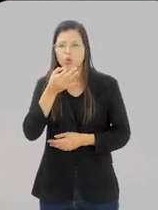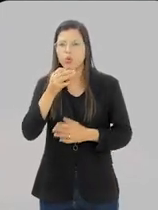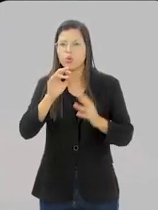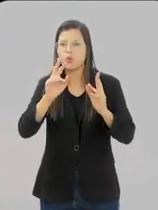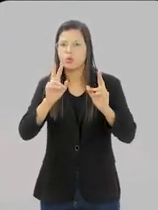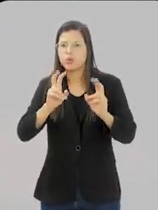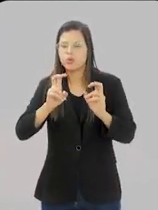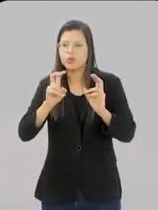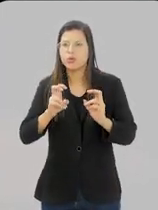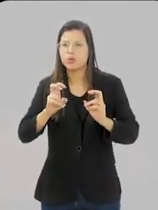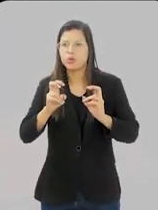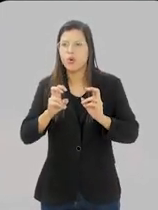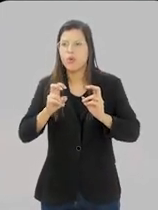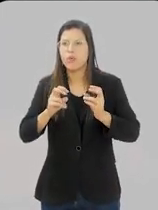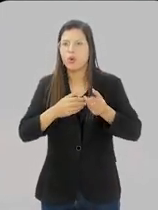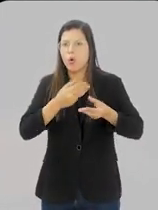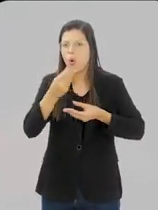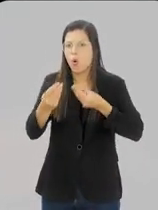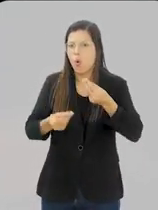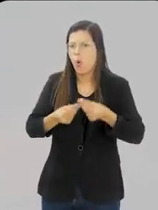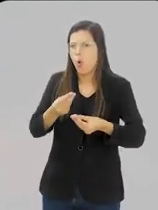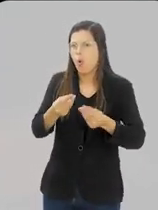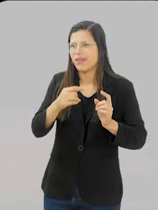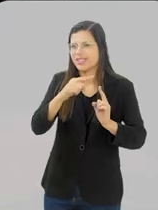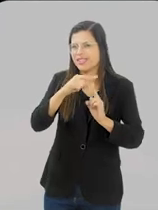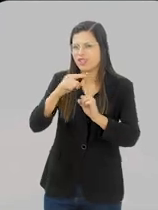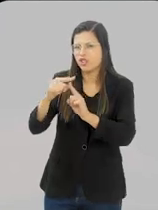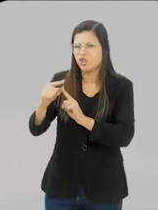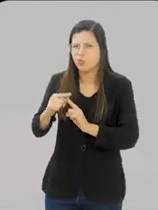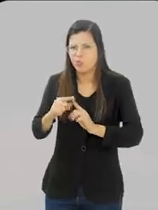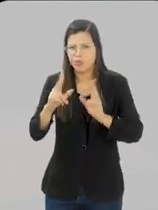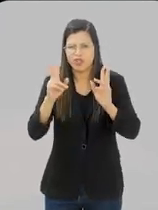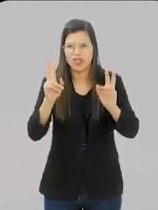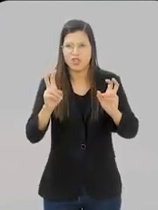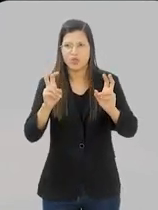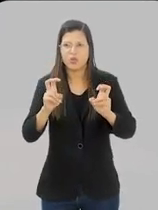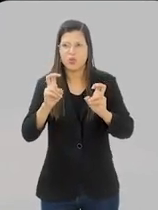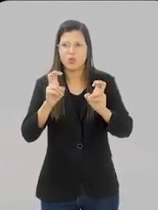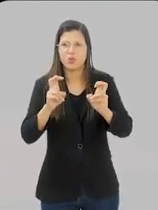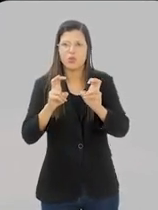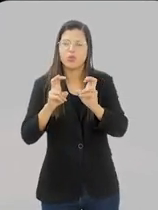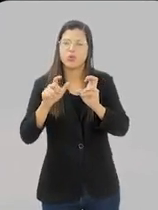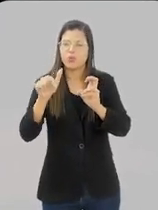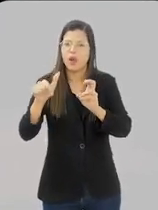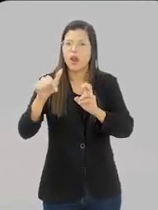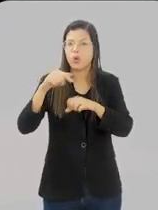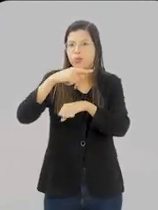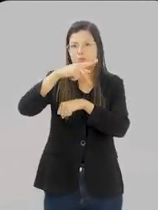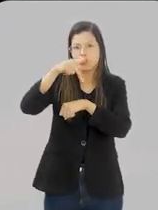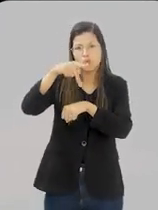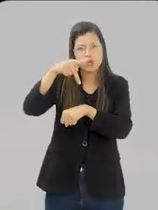questão da forma como esse tipo de assunto é tratado, por exemplo, nos países